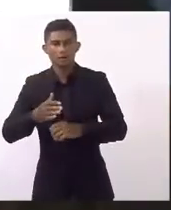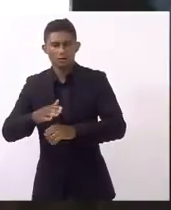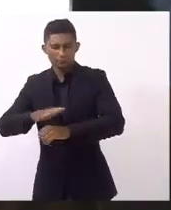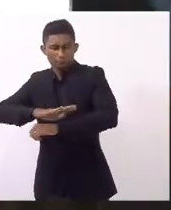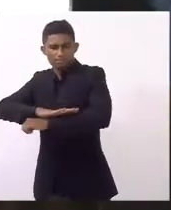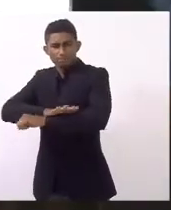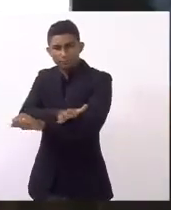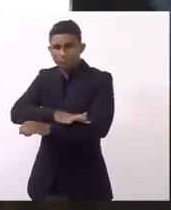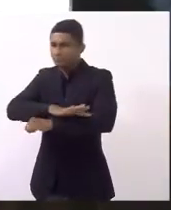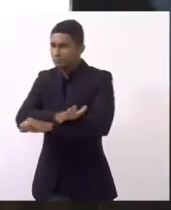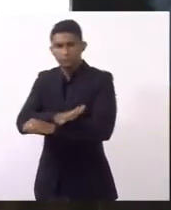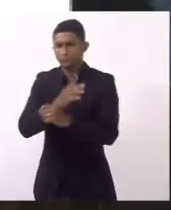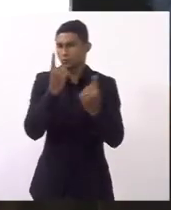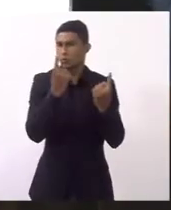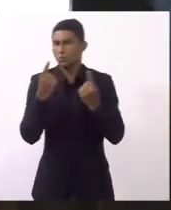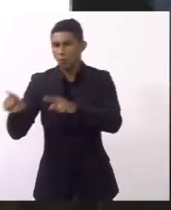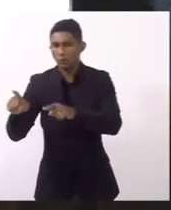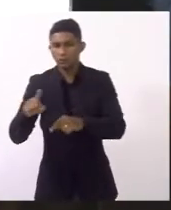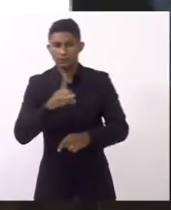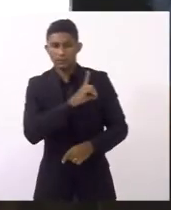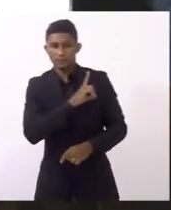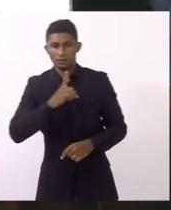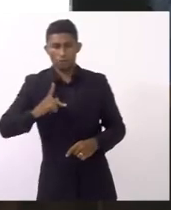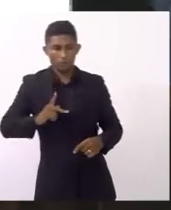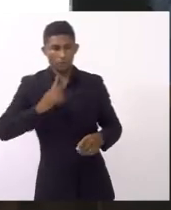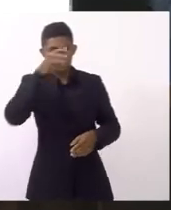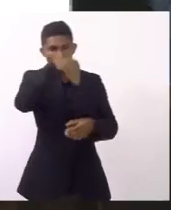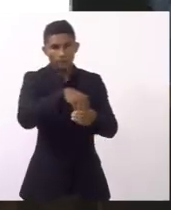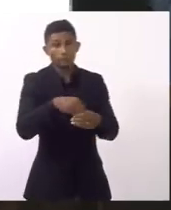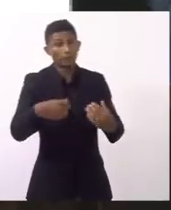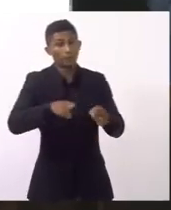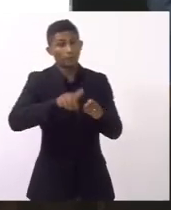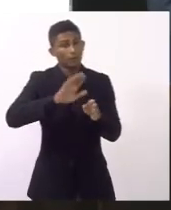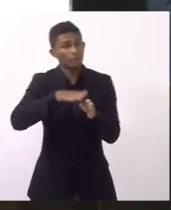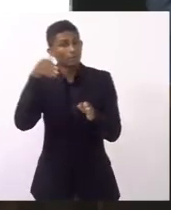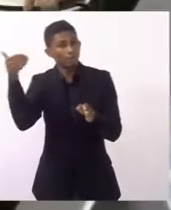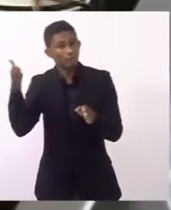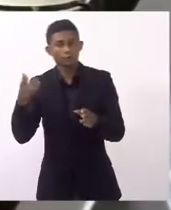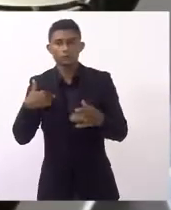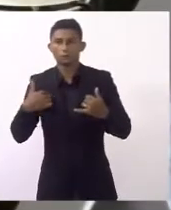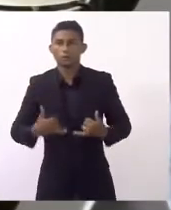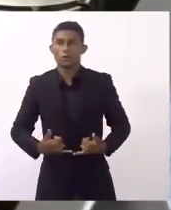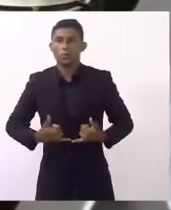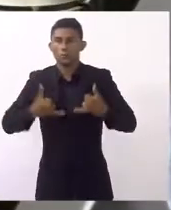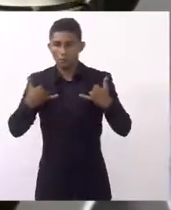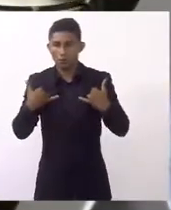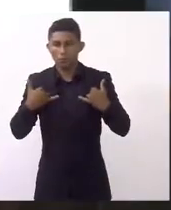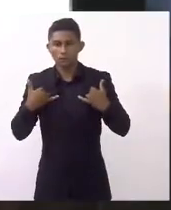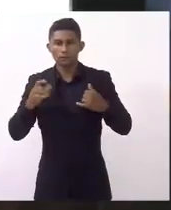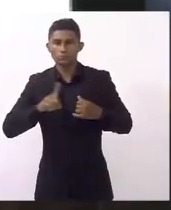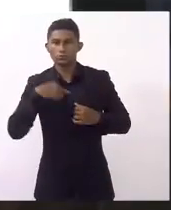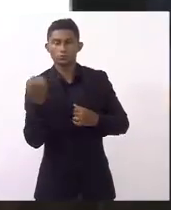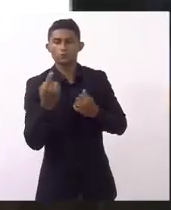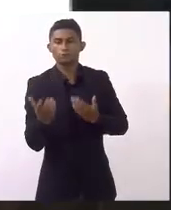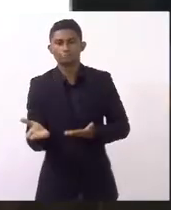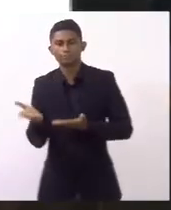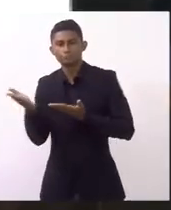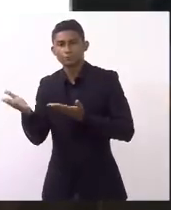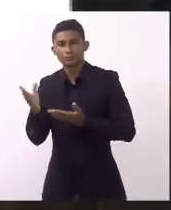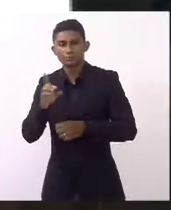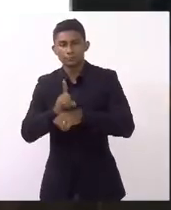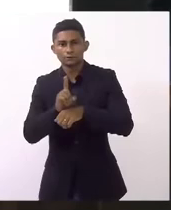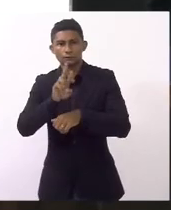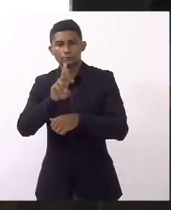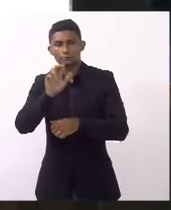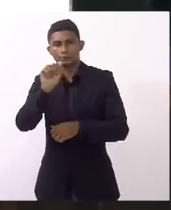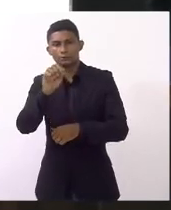dentro e fora da Defensoria Pública é com imenso orgulho que homenageamos a doutora Adriana